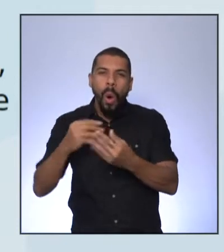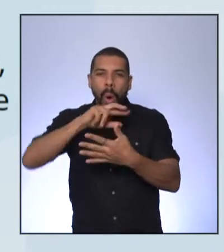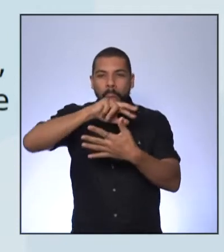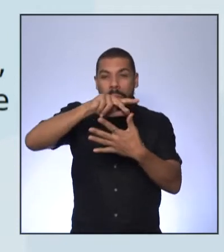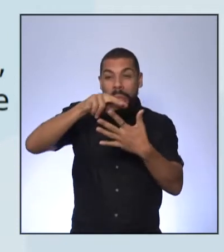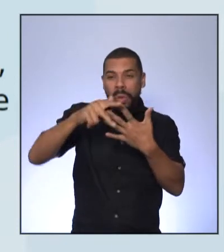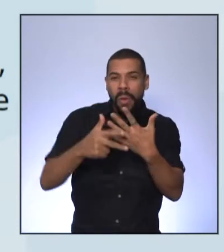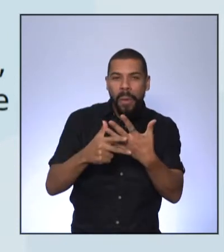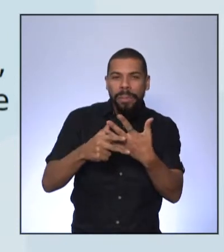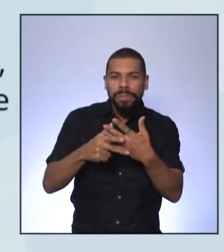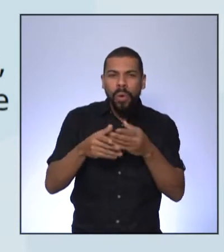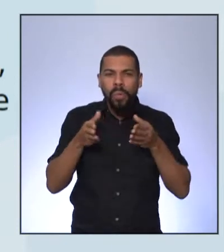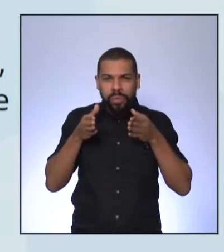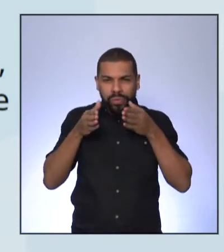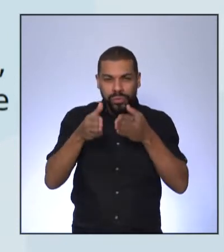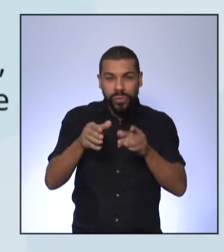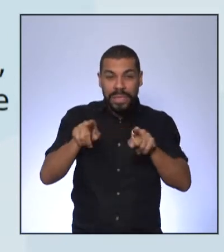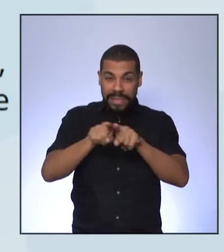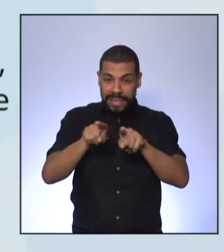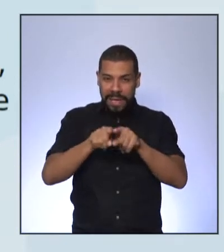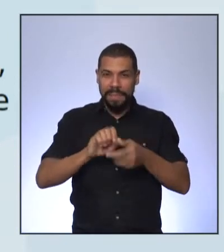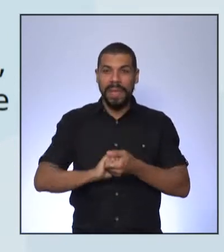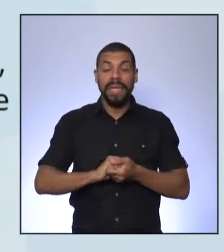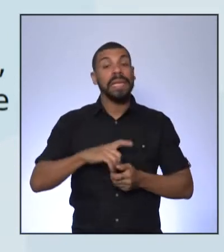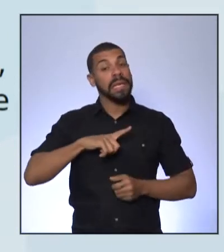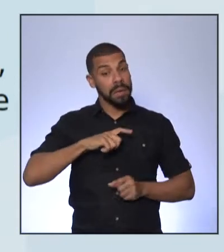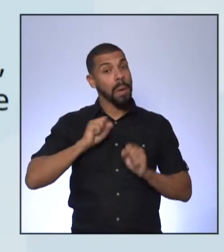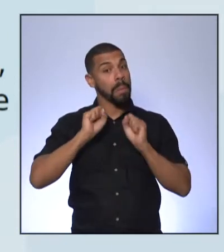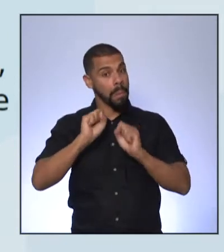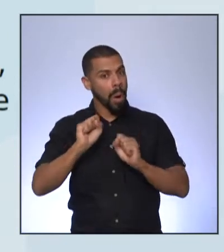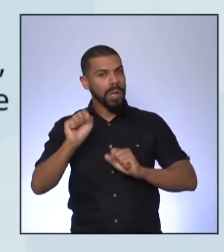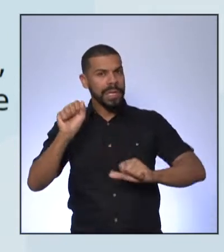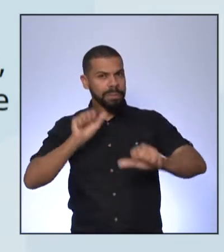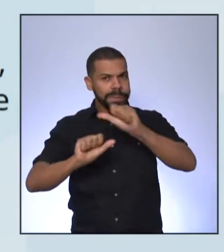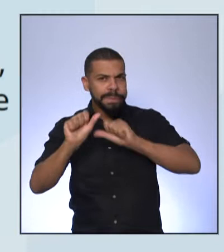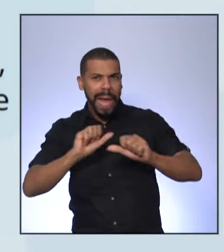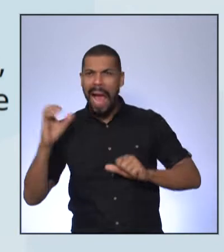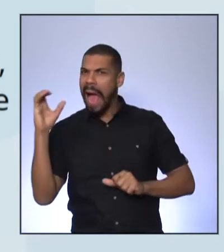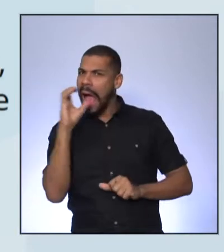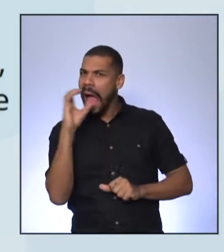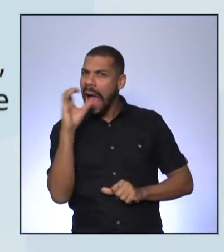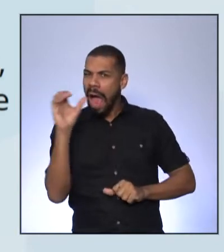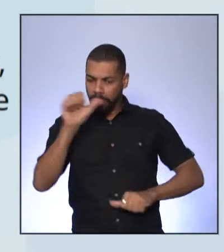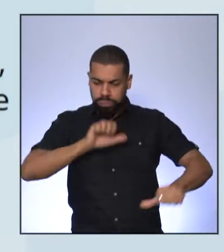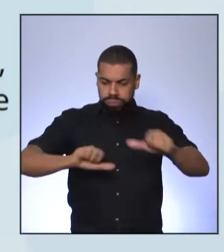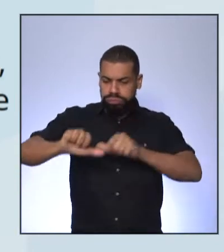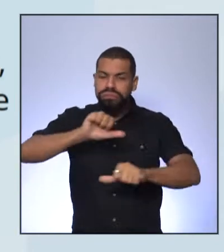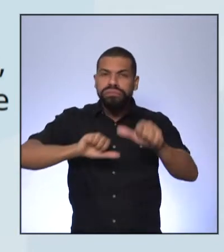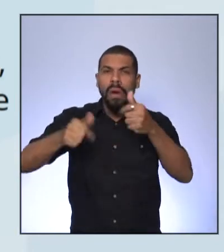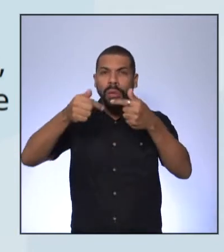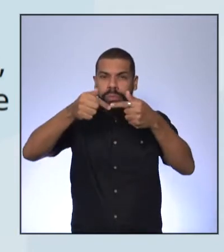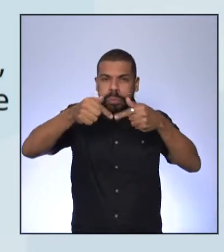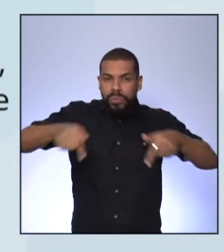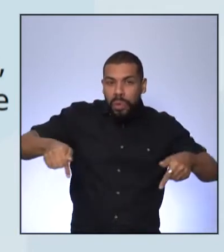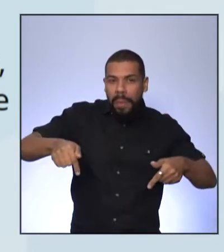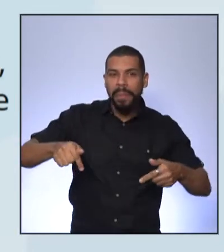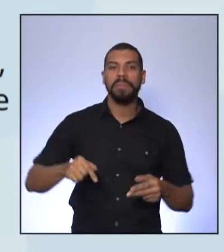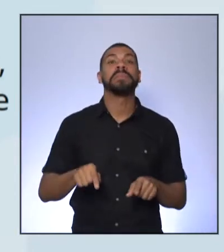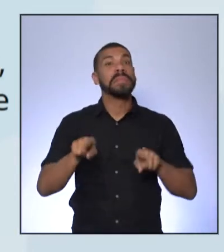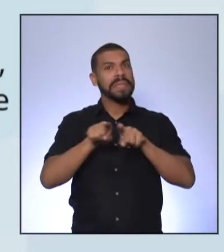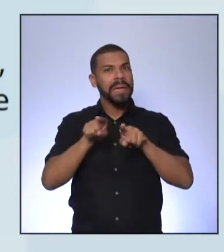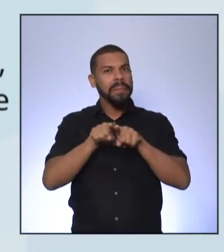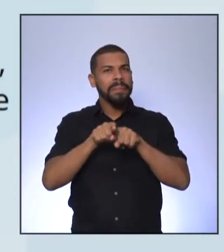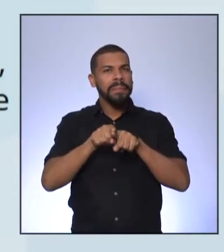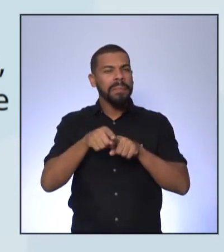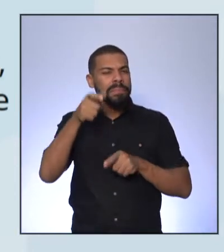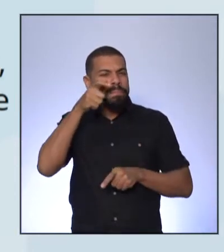variáveis concentração e catalisador, que podem modificar a rapidez de uma transformação química. Investigar causas,